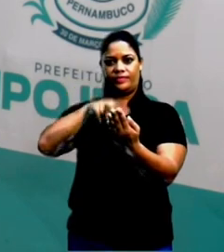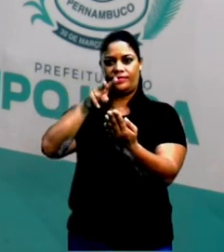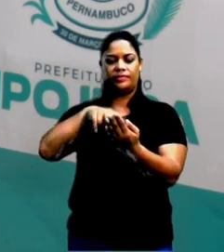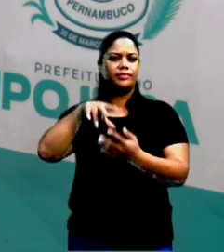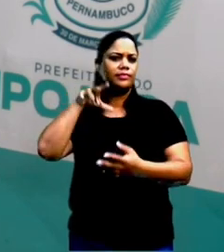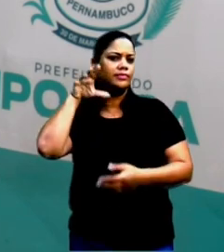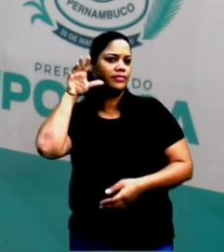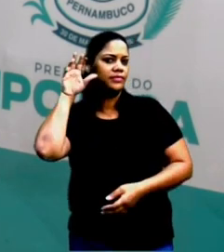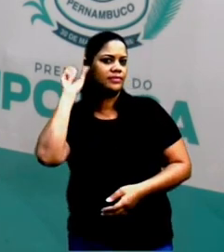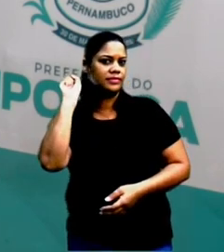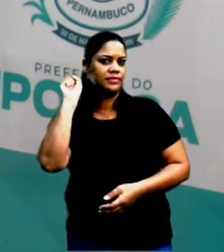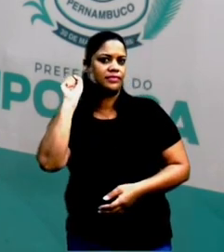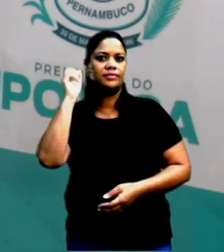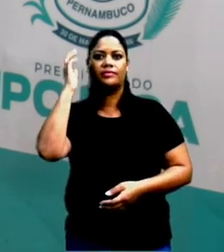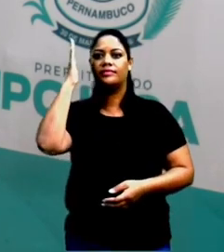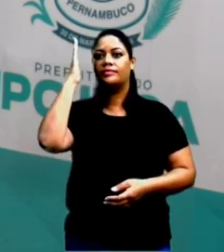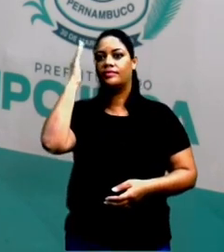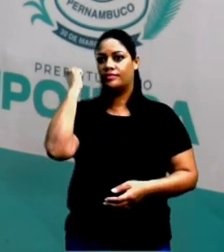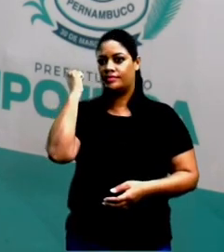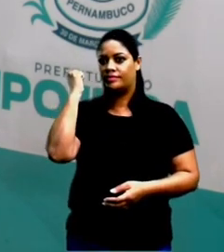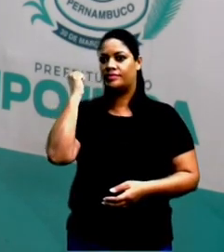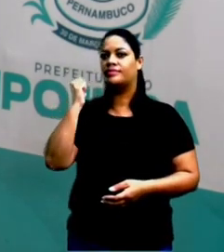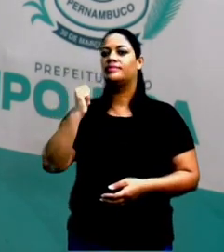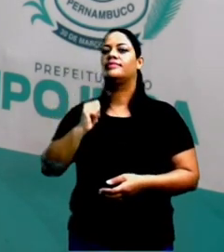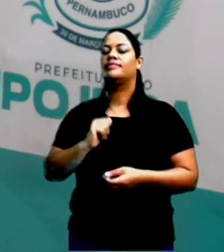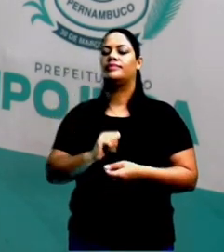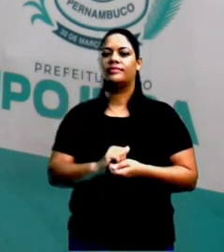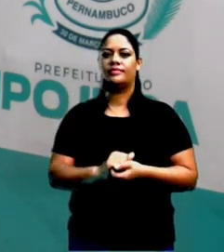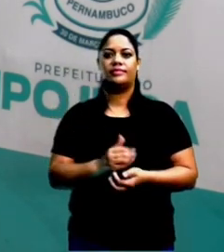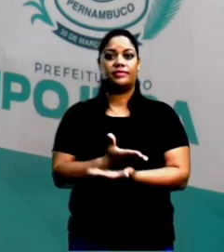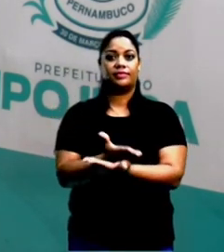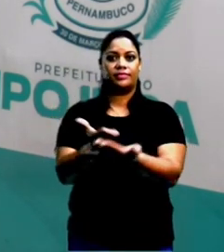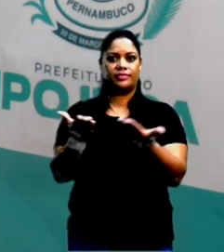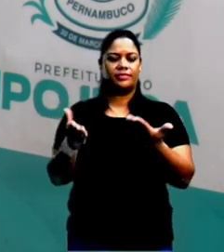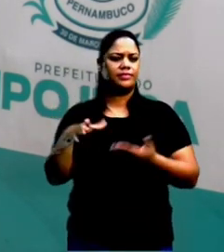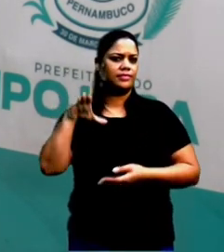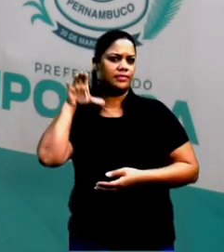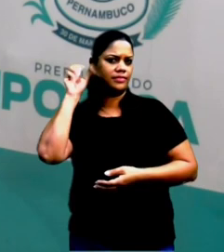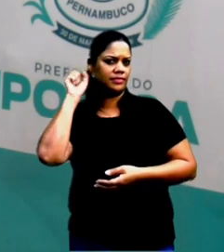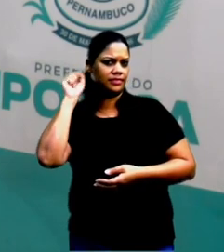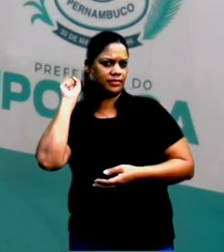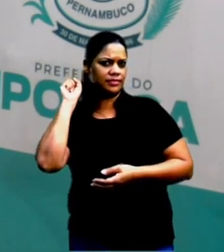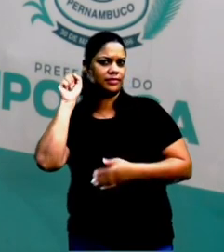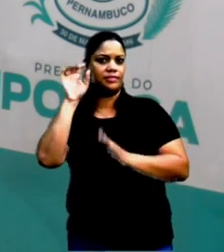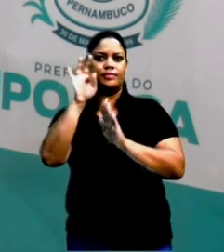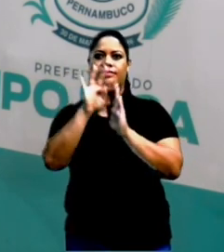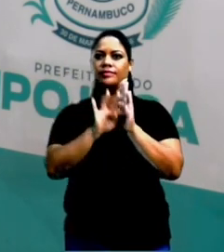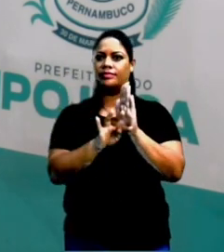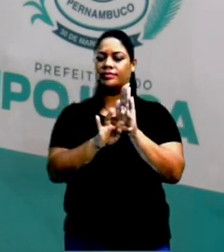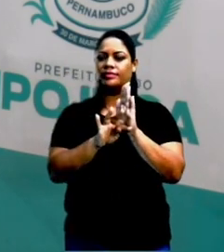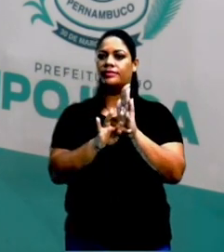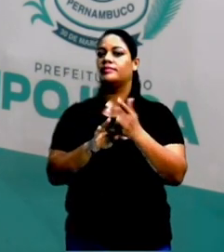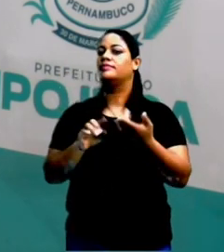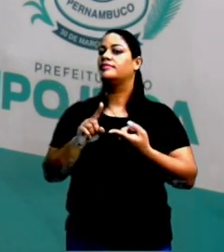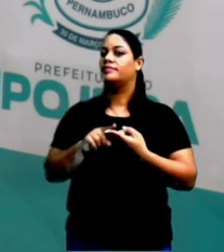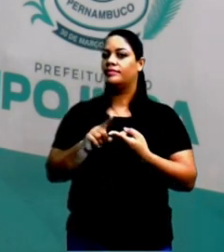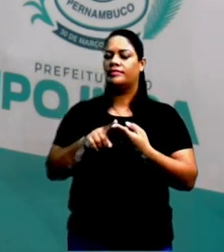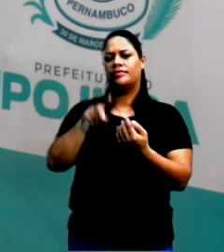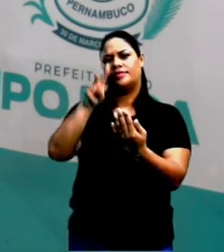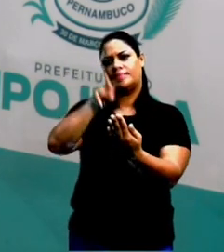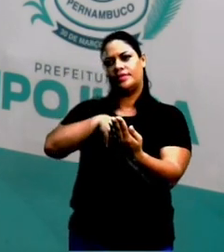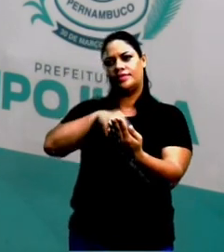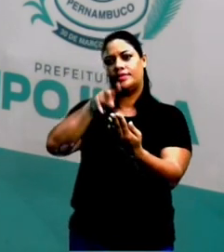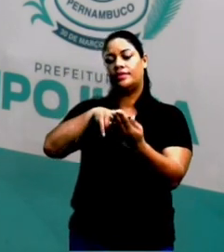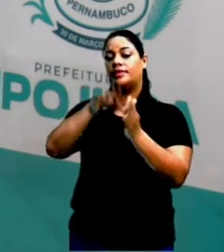do escutar e do saber. Tanto você escutar alguém lendo um texto, como você